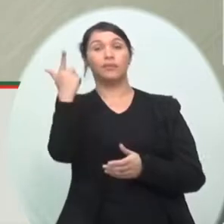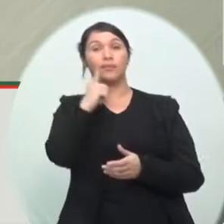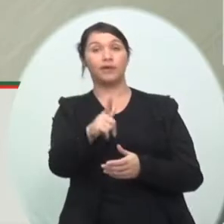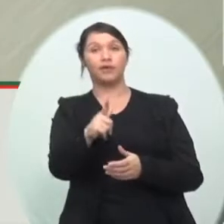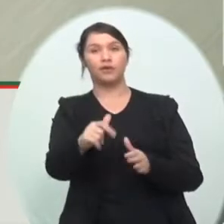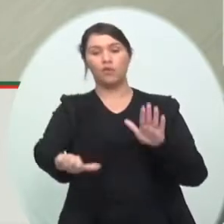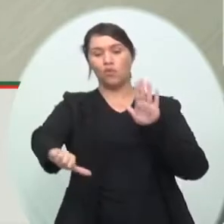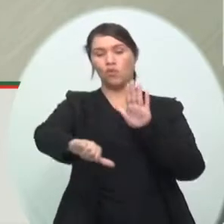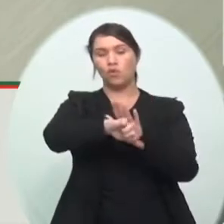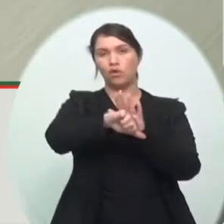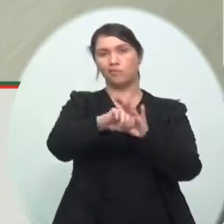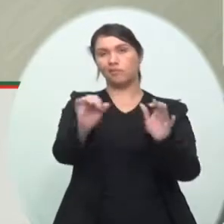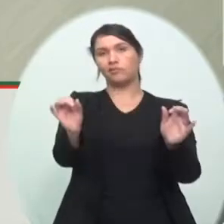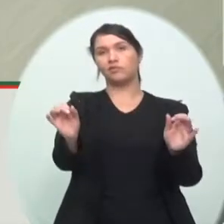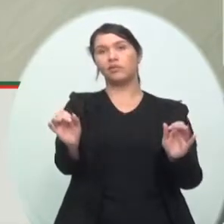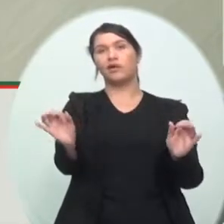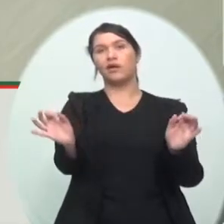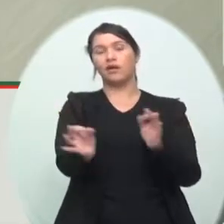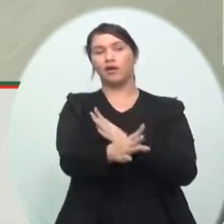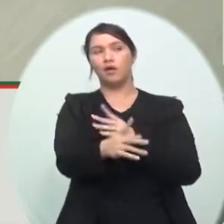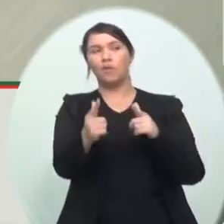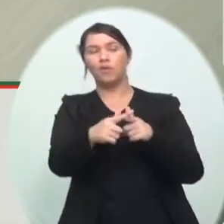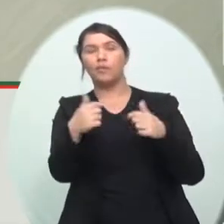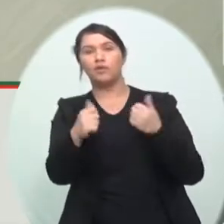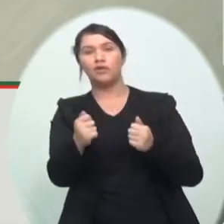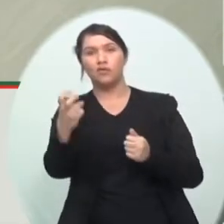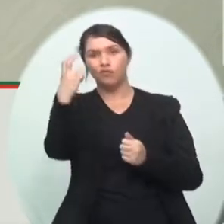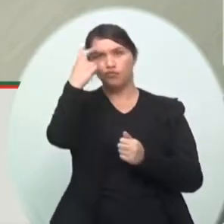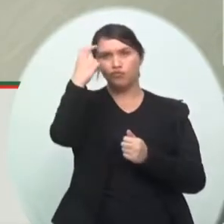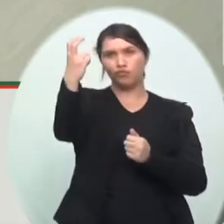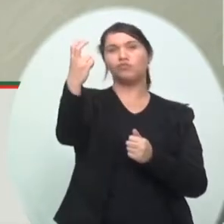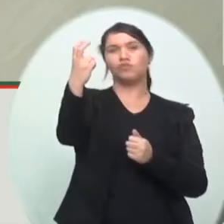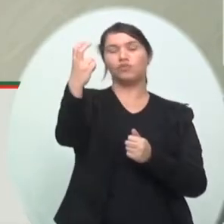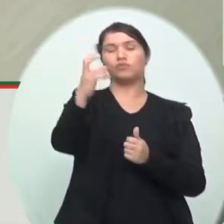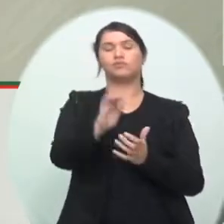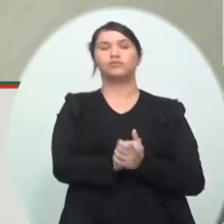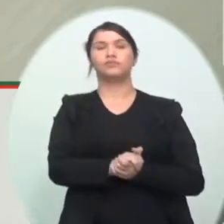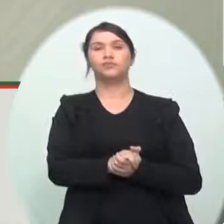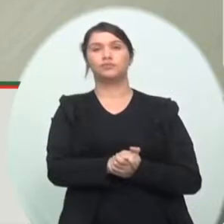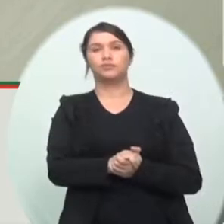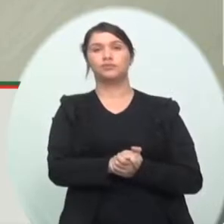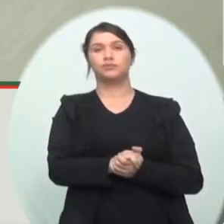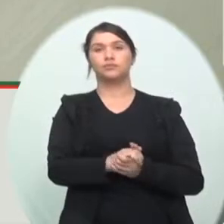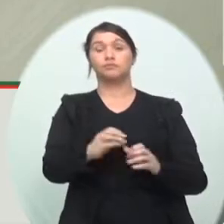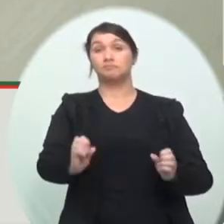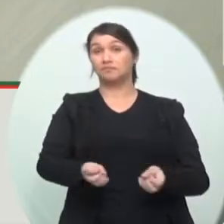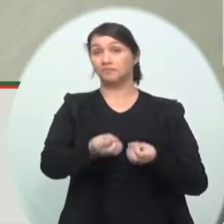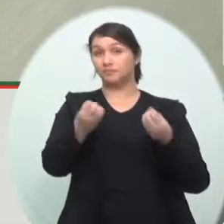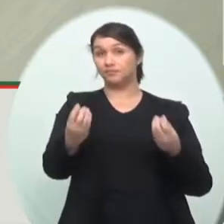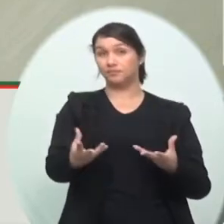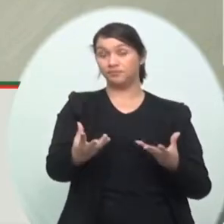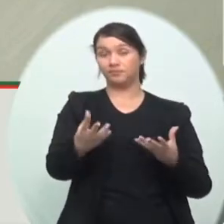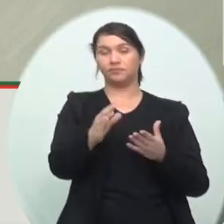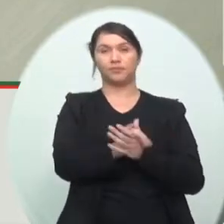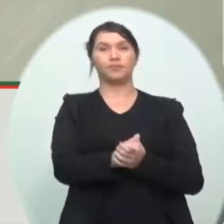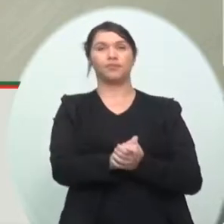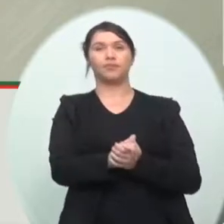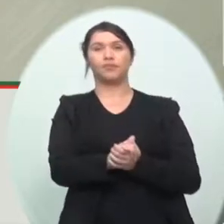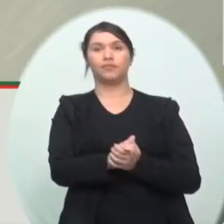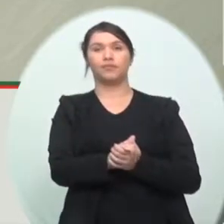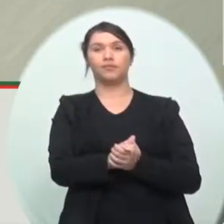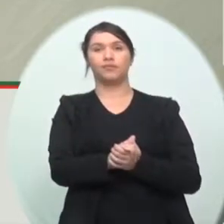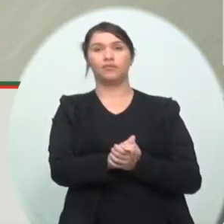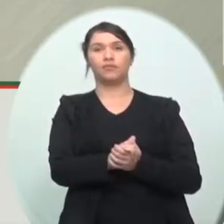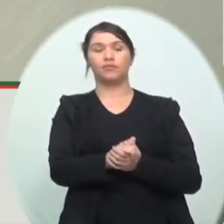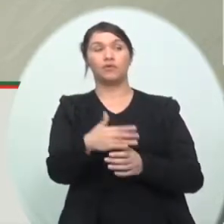organizado, sendo mais inteligente que o crime organizado através de dados. E acho que isso poderia até ser